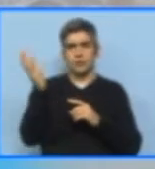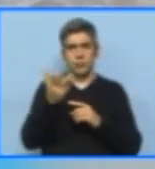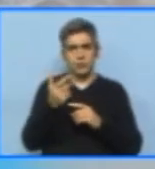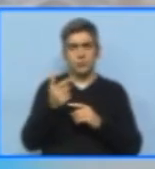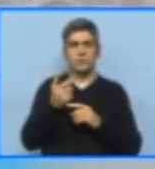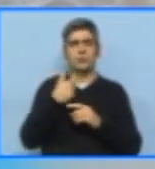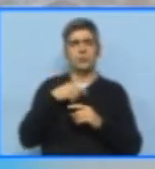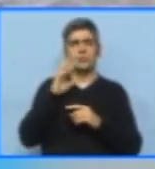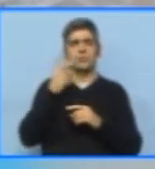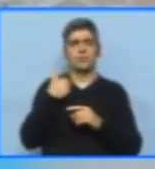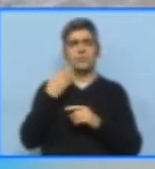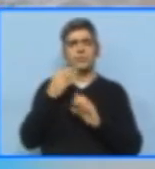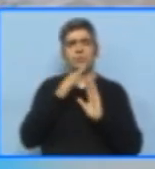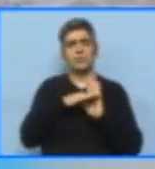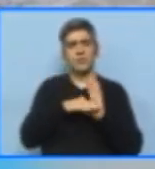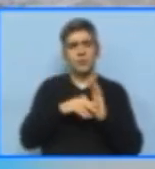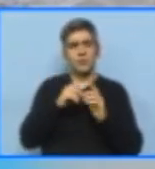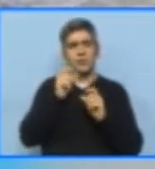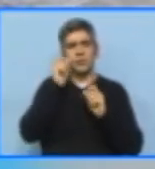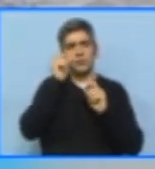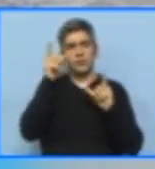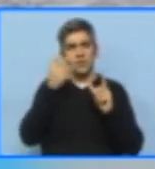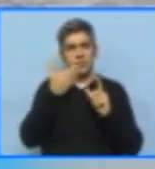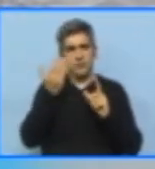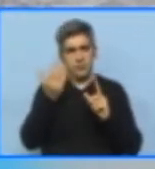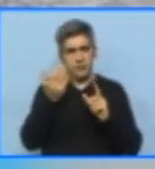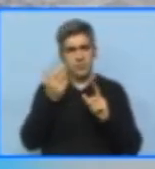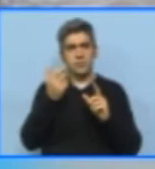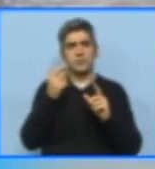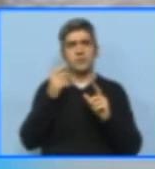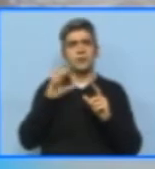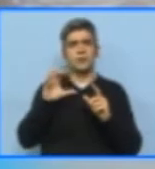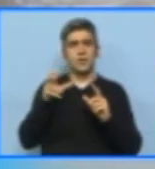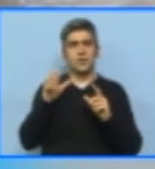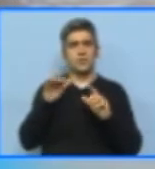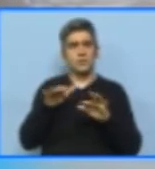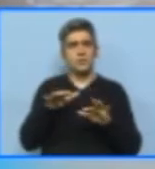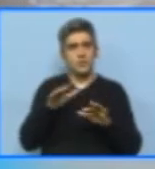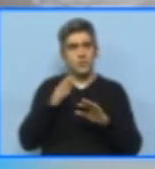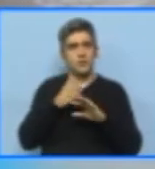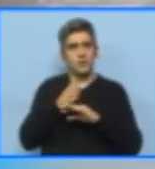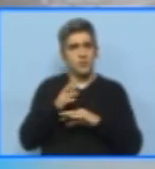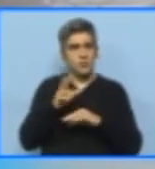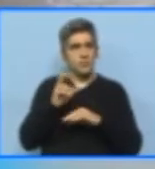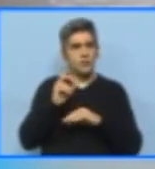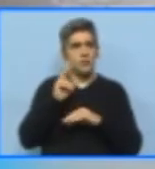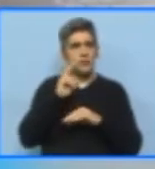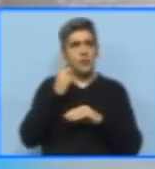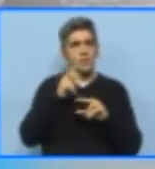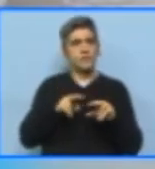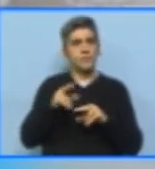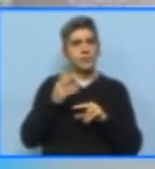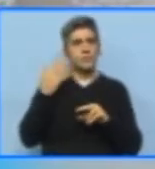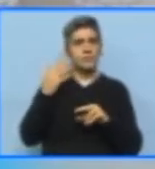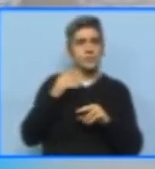Não é? Nós, quando tivemos programas como o Despertar, não é? Que movia o país, com o Despertar ao vivo. Eu vi há dias uns vídeos